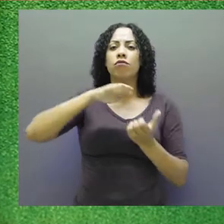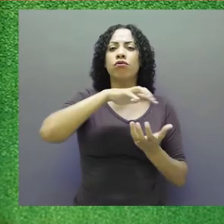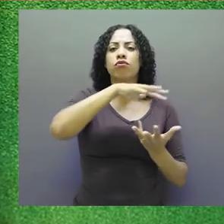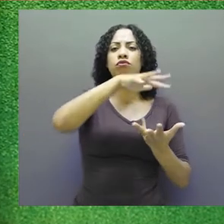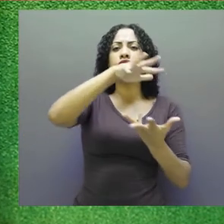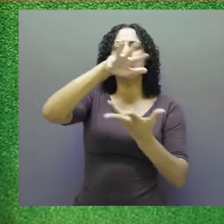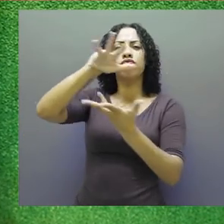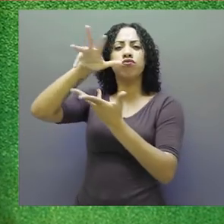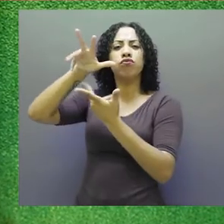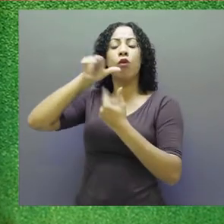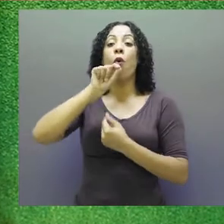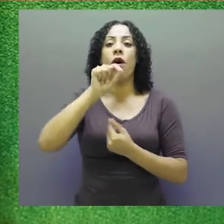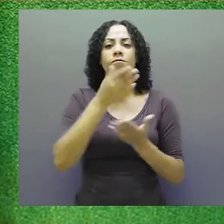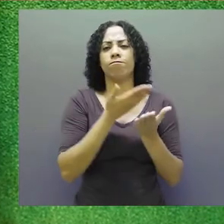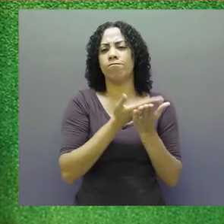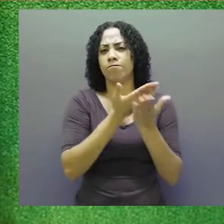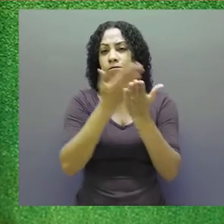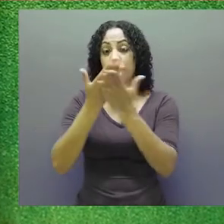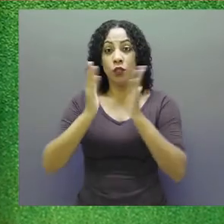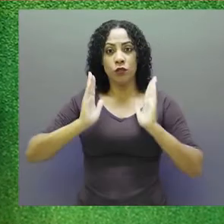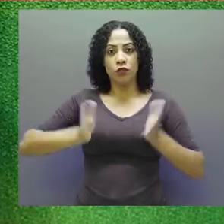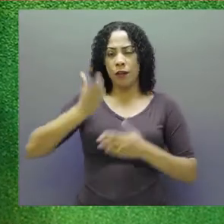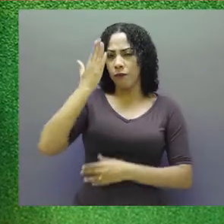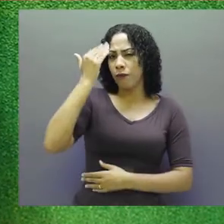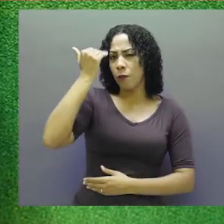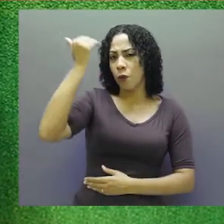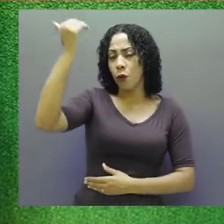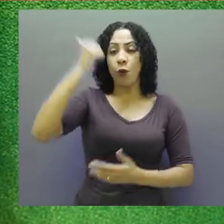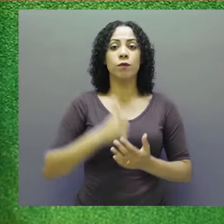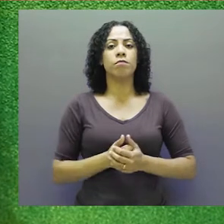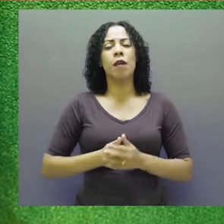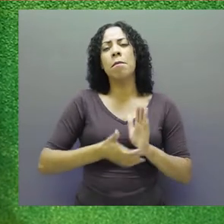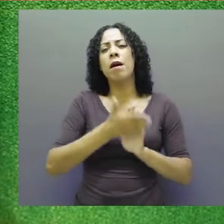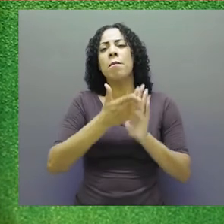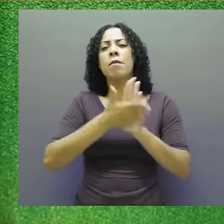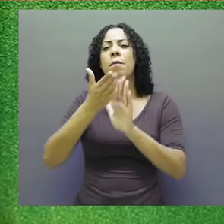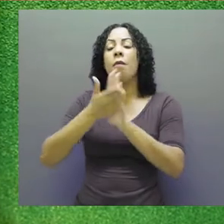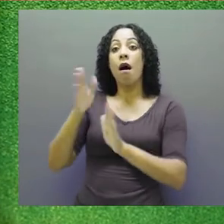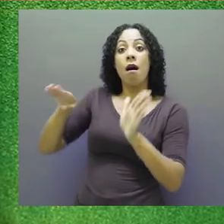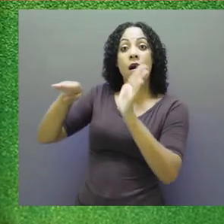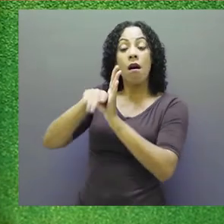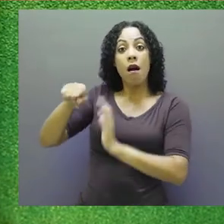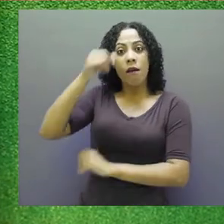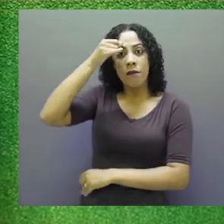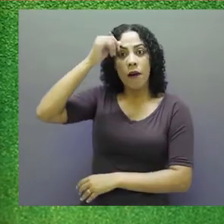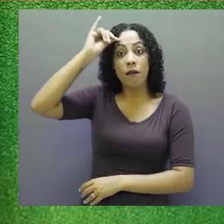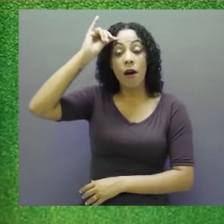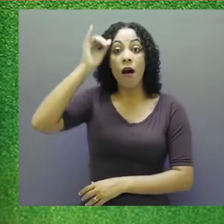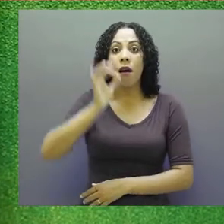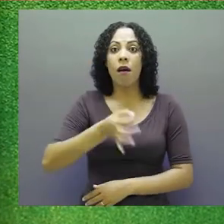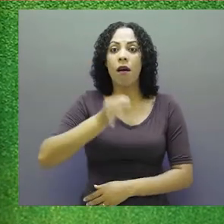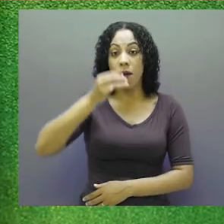viajar pelo mundo para estudar. Ficou conhecido e foi parar numa fazenda. É,